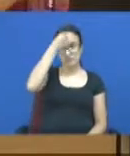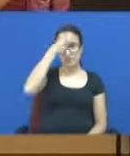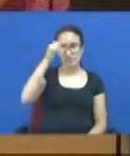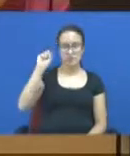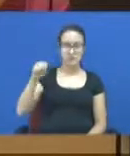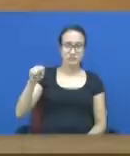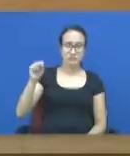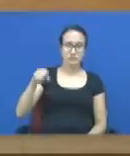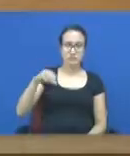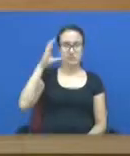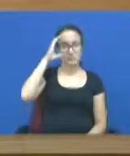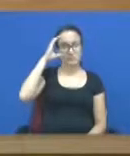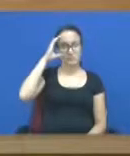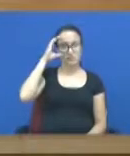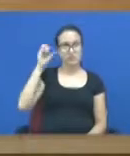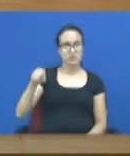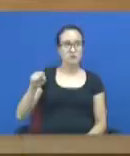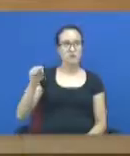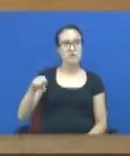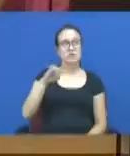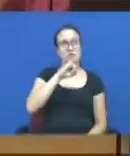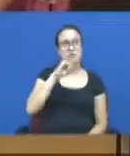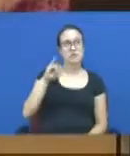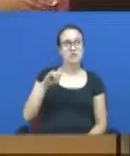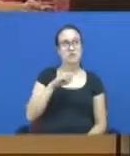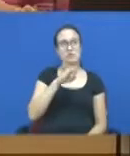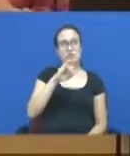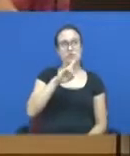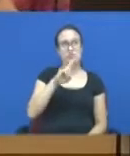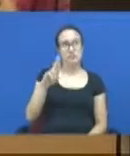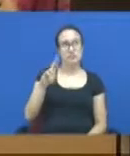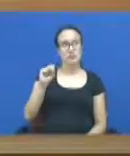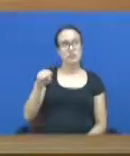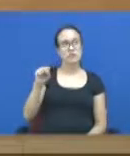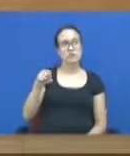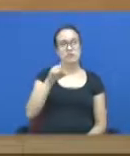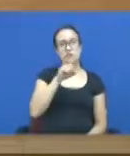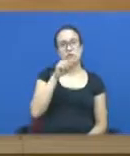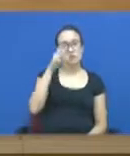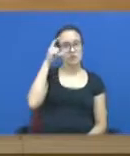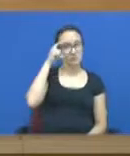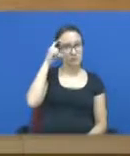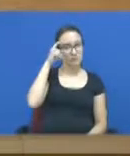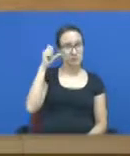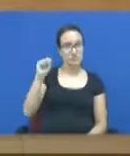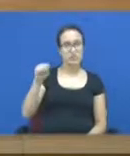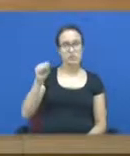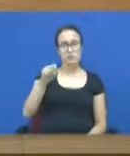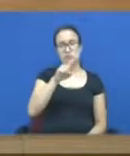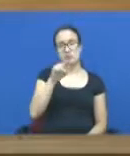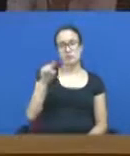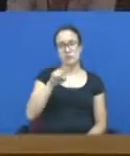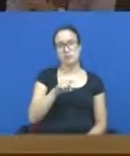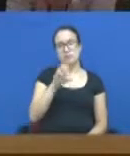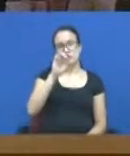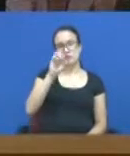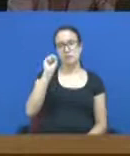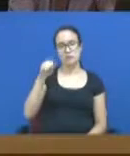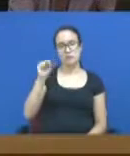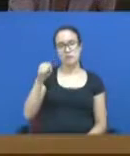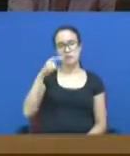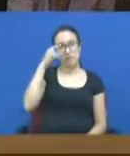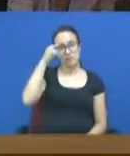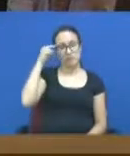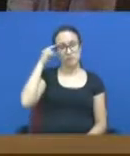Sim. José Couto. Sim. José Eduardo. Sim. José Farid. Sim. José Roberto. Sim. Doutor Júlio.